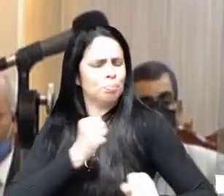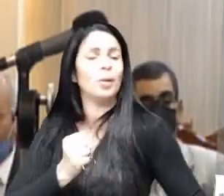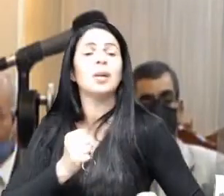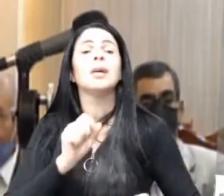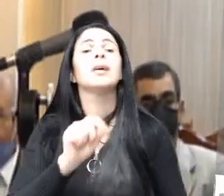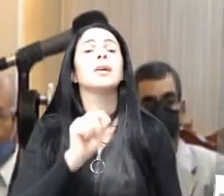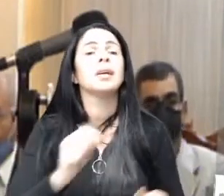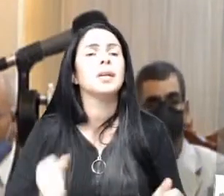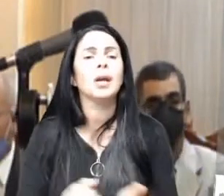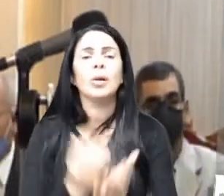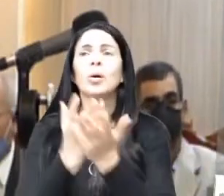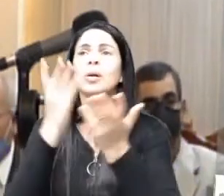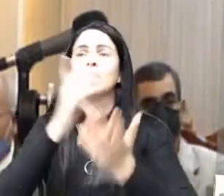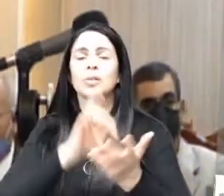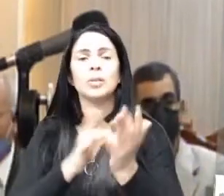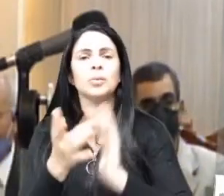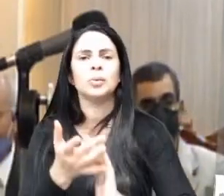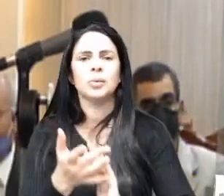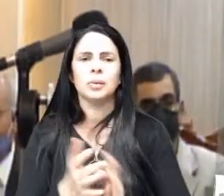Jesus?